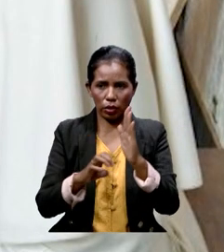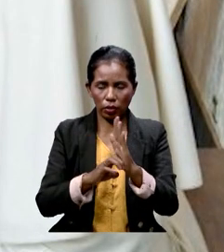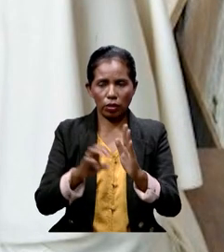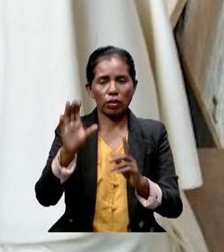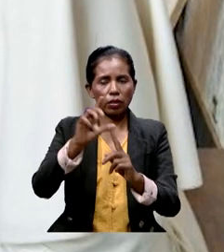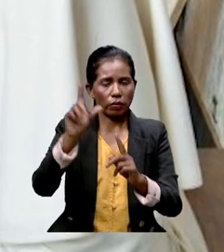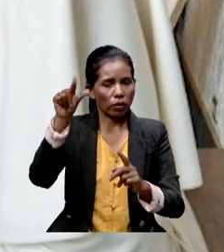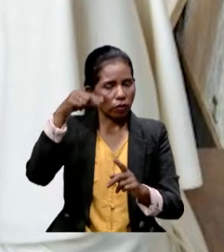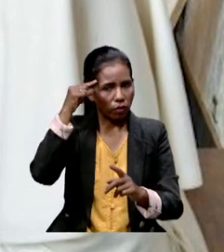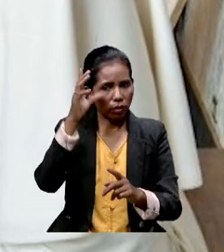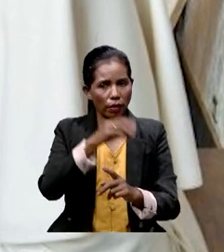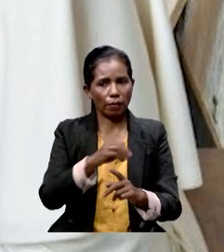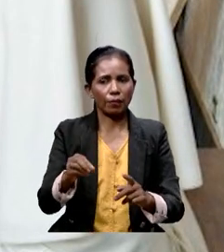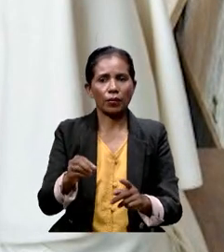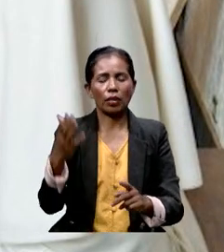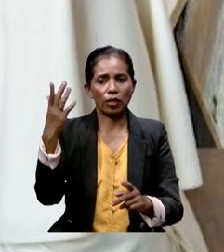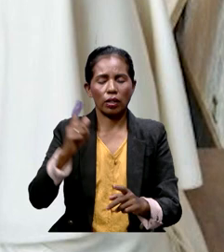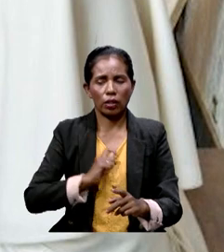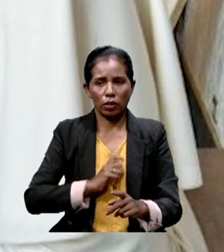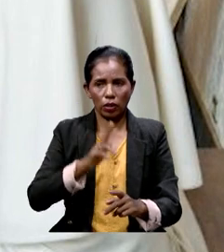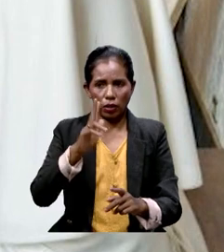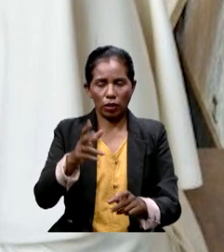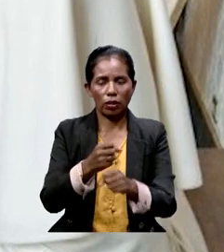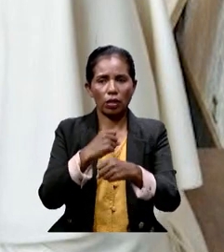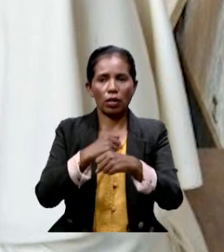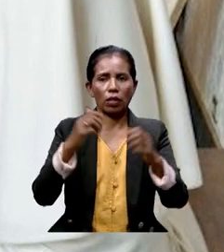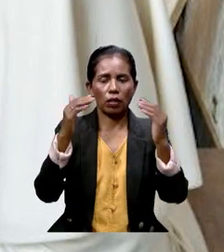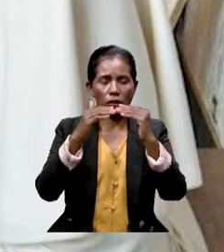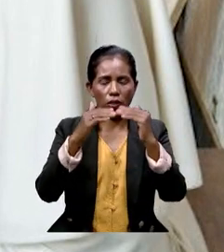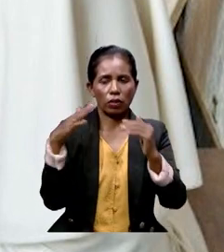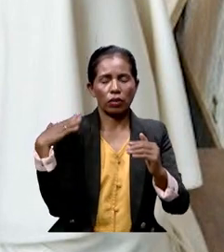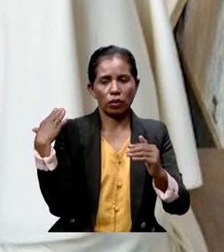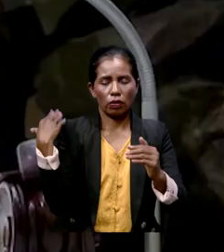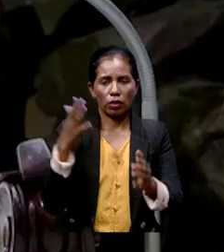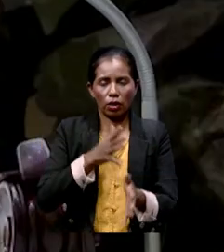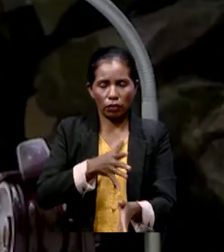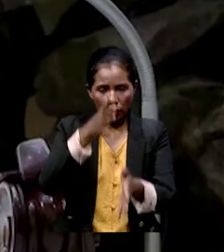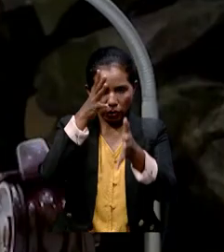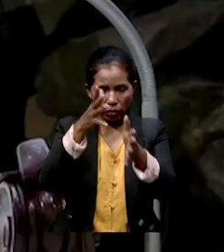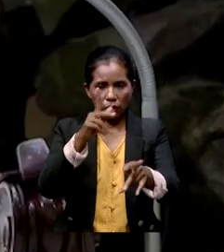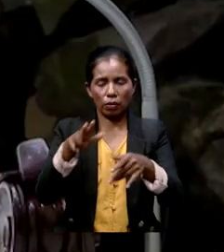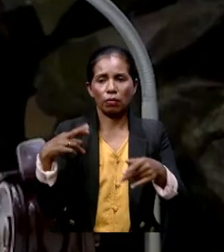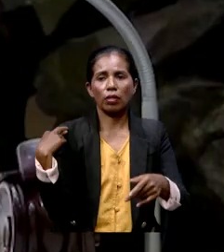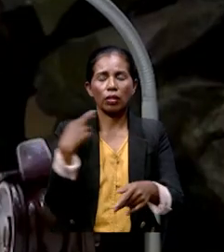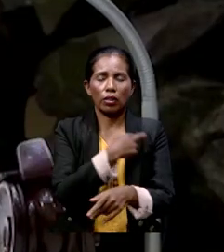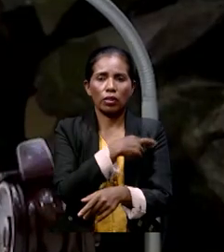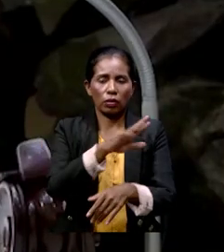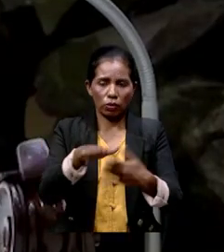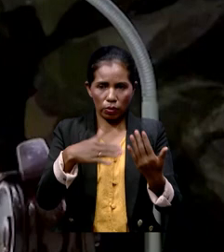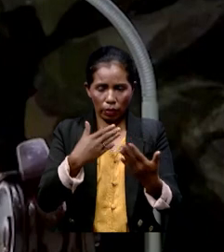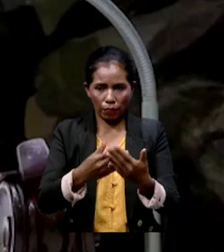governo preside missa ia Tacitolo no halau encontro josoven fericatuas no religioso sira tuir